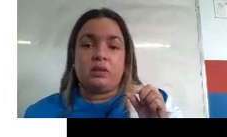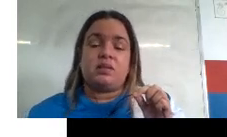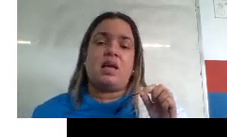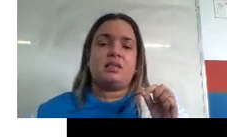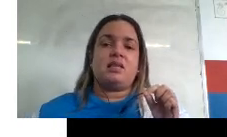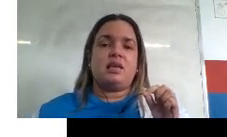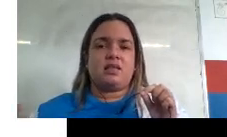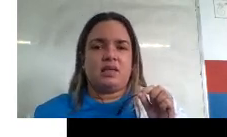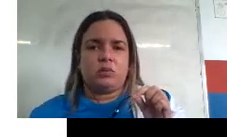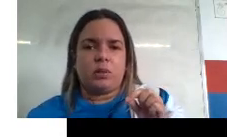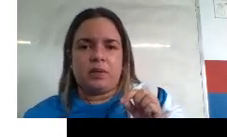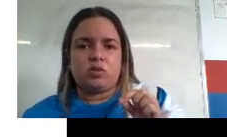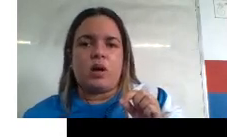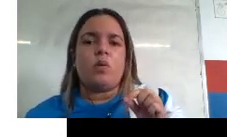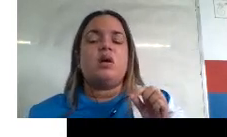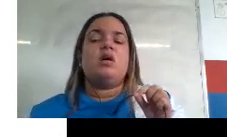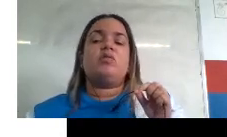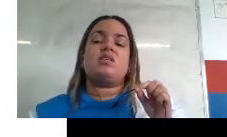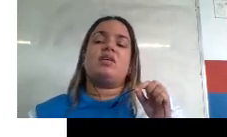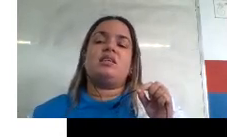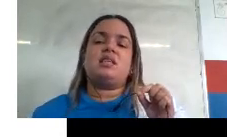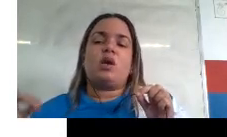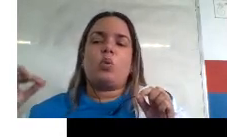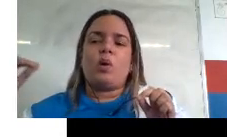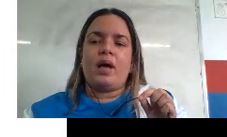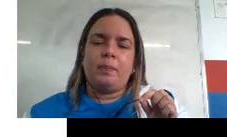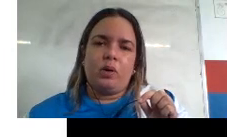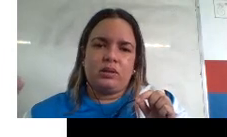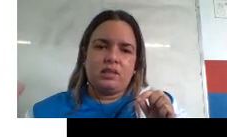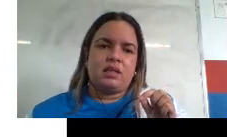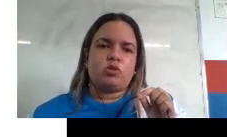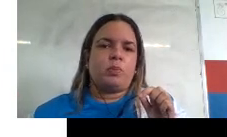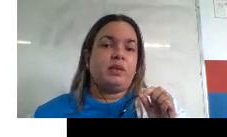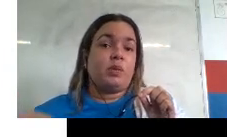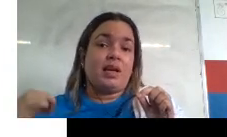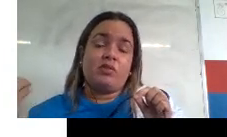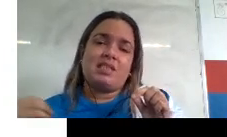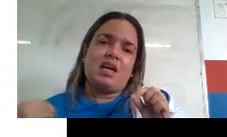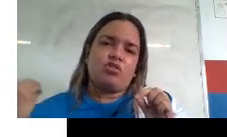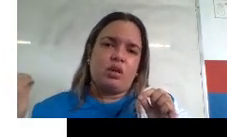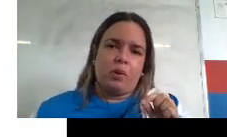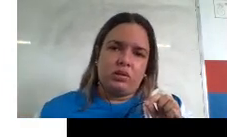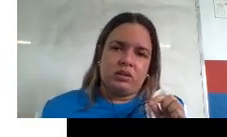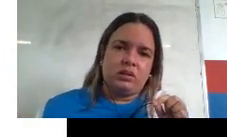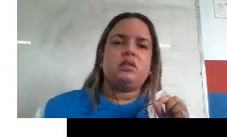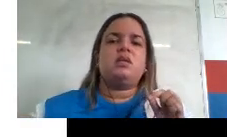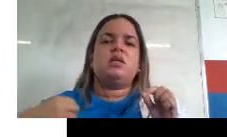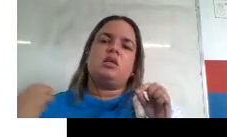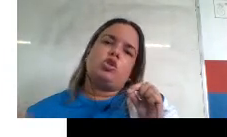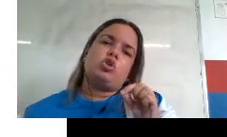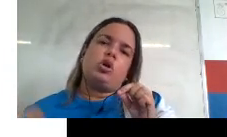direitos humanos? Esse quesito é pessoal. Você vai dizer qual é a importância, na sua opinião, o que é que você acha